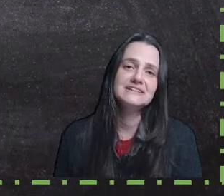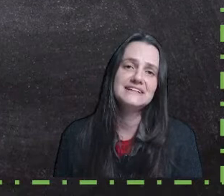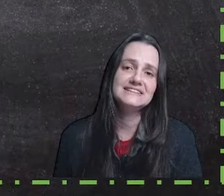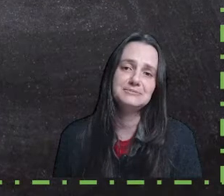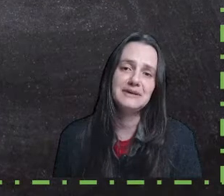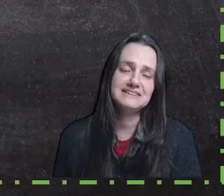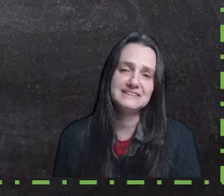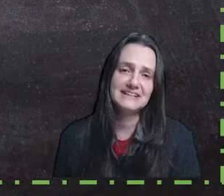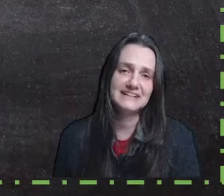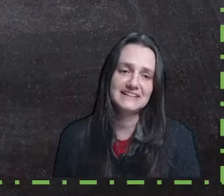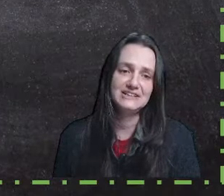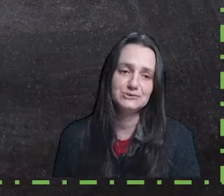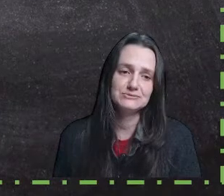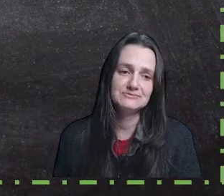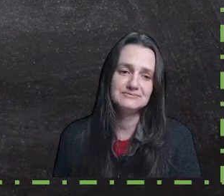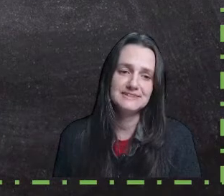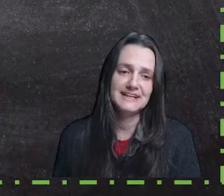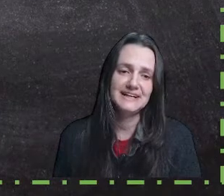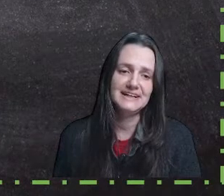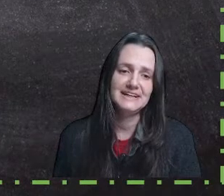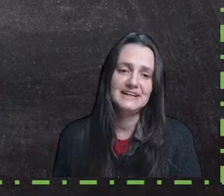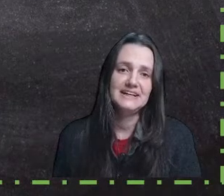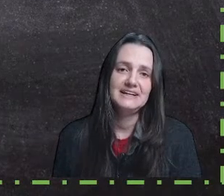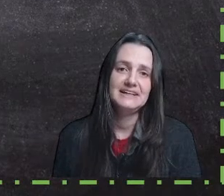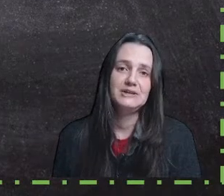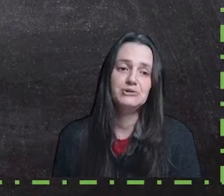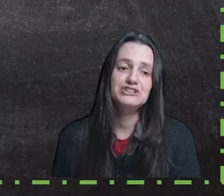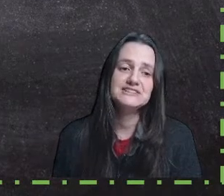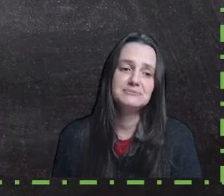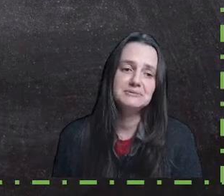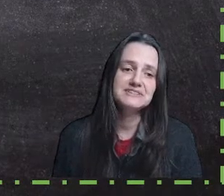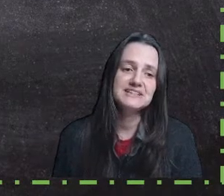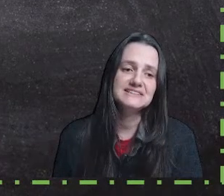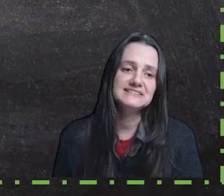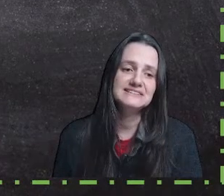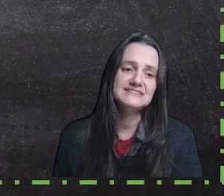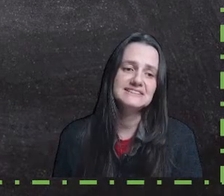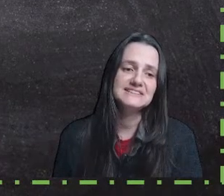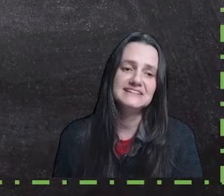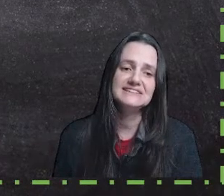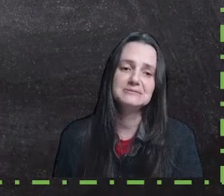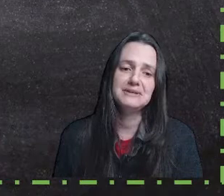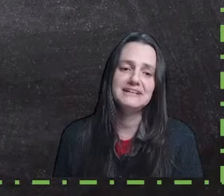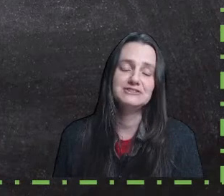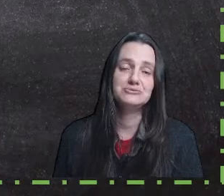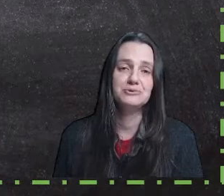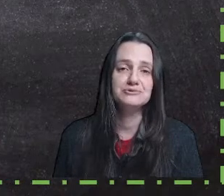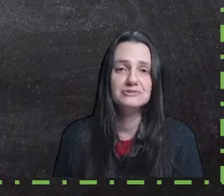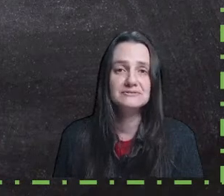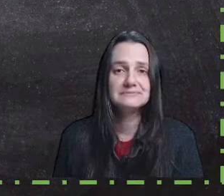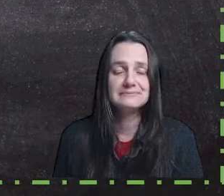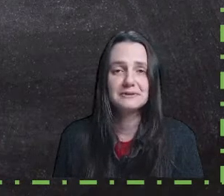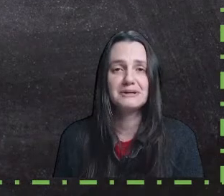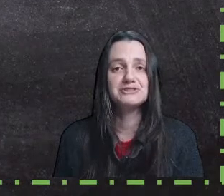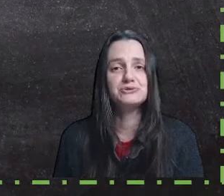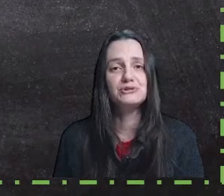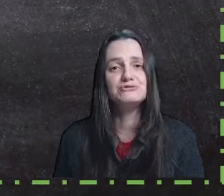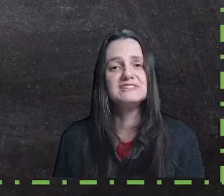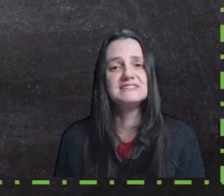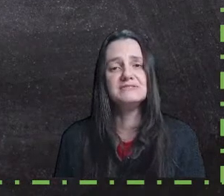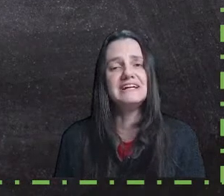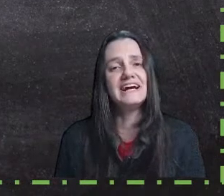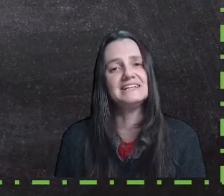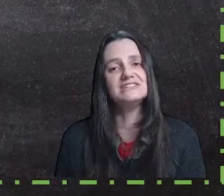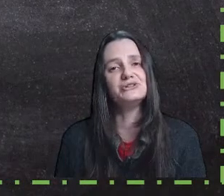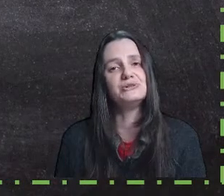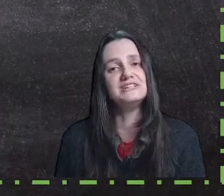extinção dessa espécie, da ararinha azul, tá? E hoje sabemos que existem 60 exemplares no mundo, mas